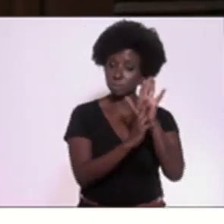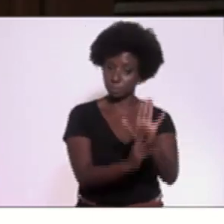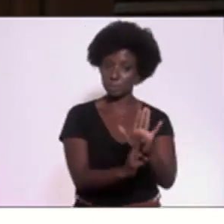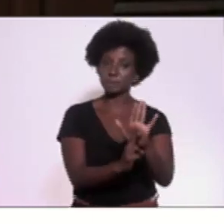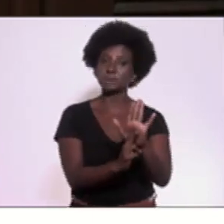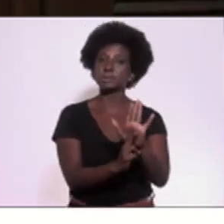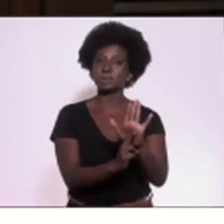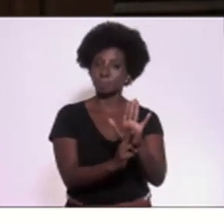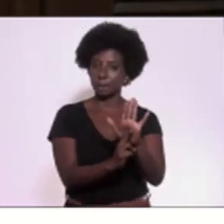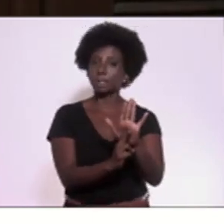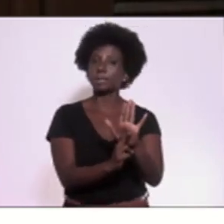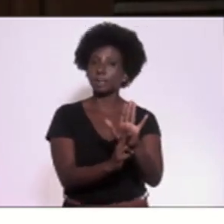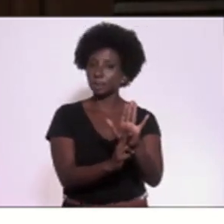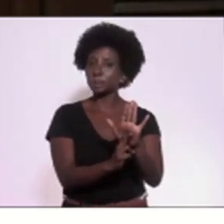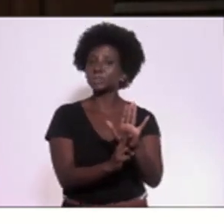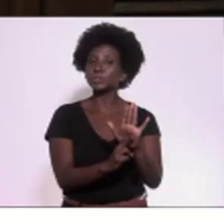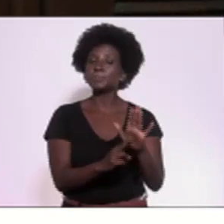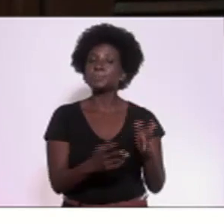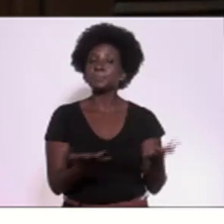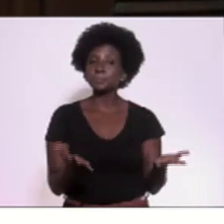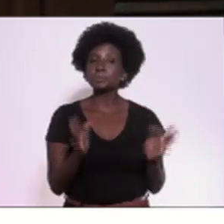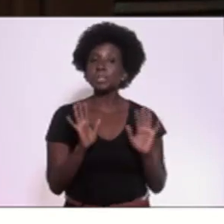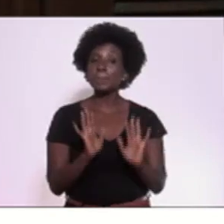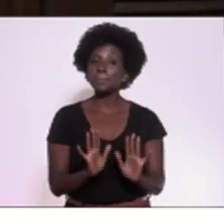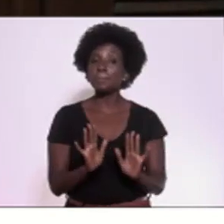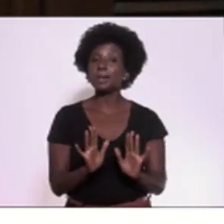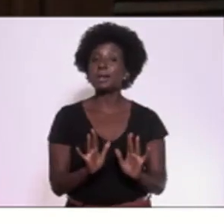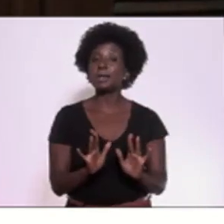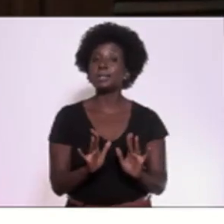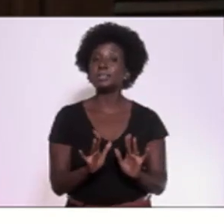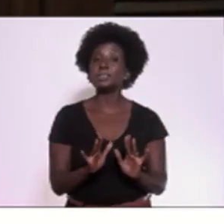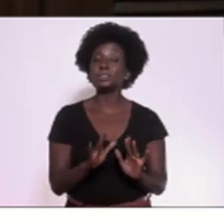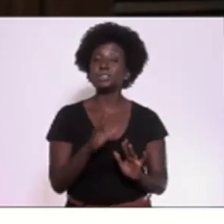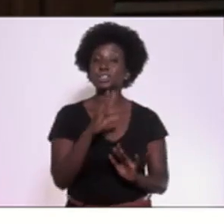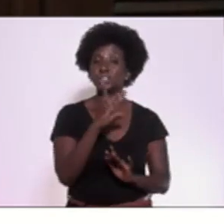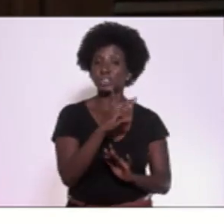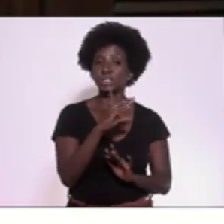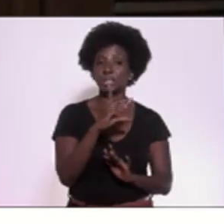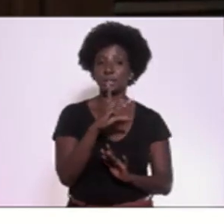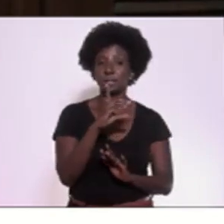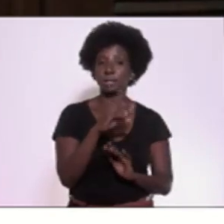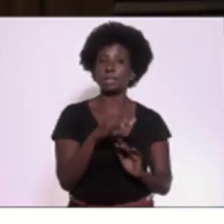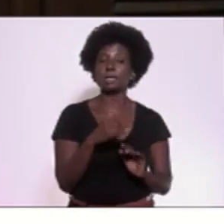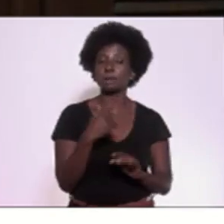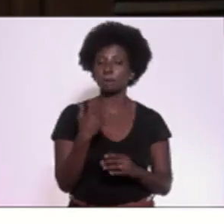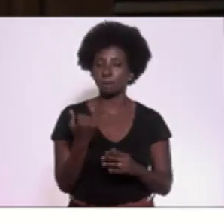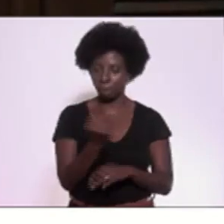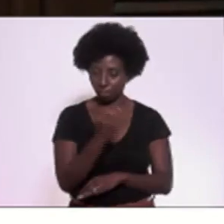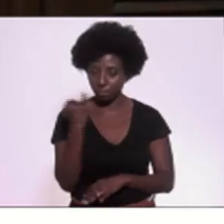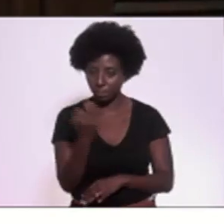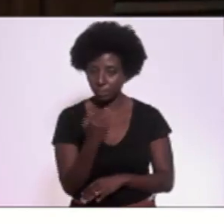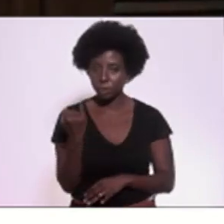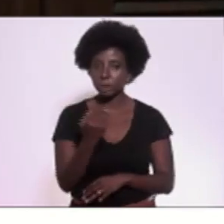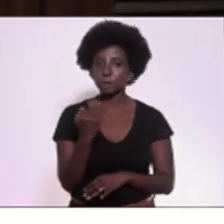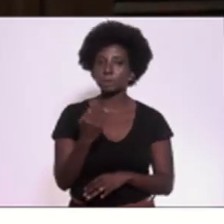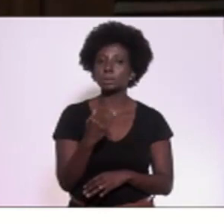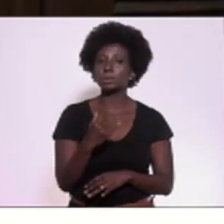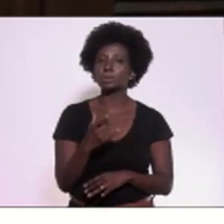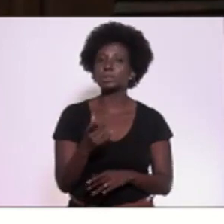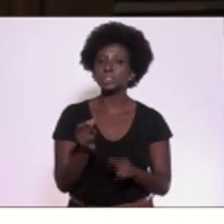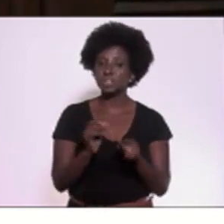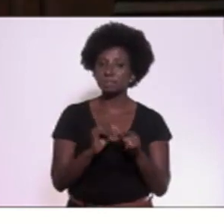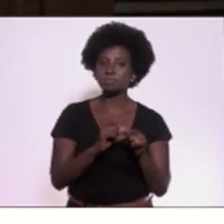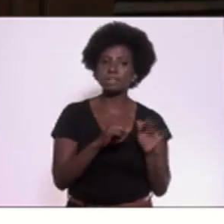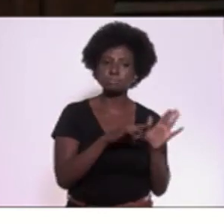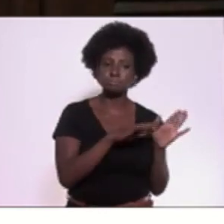representatividade, deixou de ser capital, mas não perdeu a sua capitalidade, a sua capacidade de reverberar para o